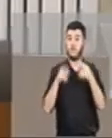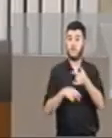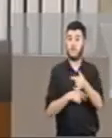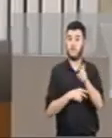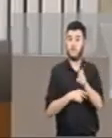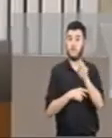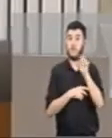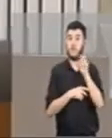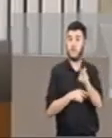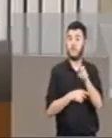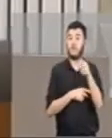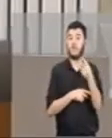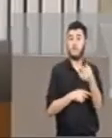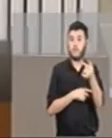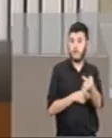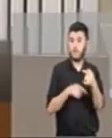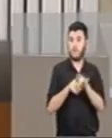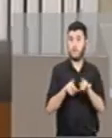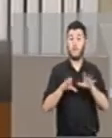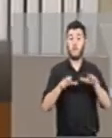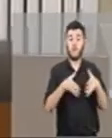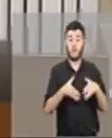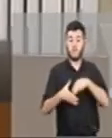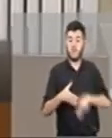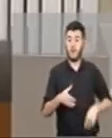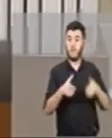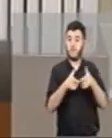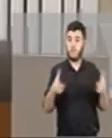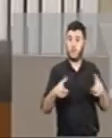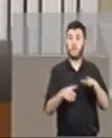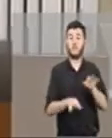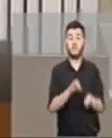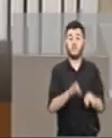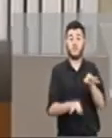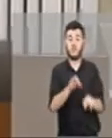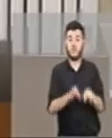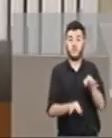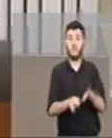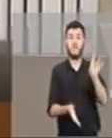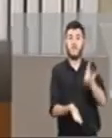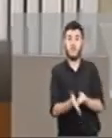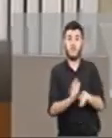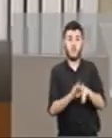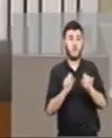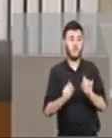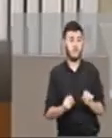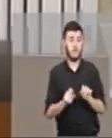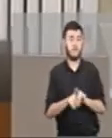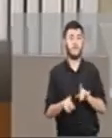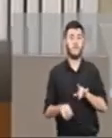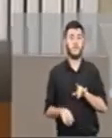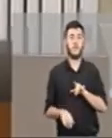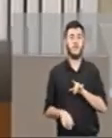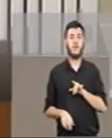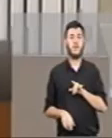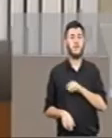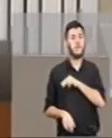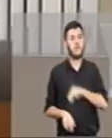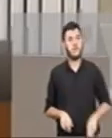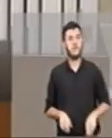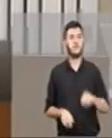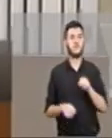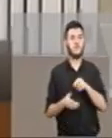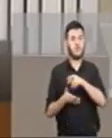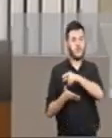25.537, por maioria, foi julgada procedente em parte nos termos do voto do relator, ministro Edson Fachin,